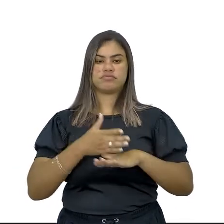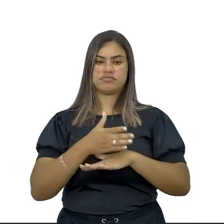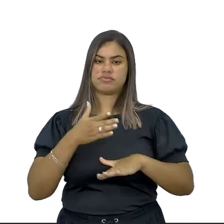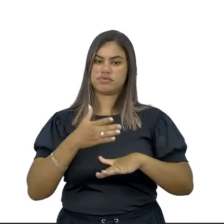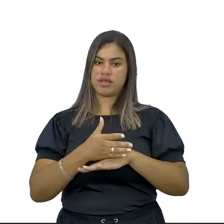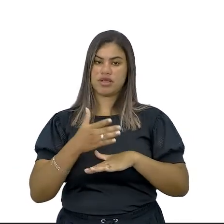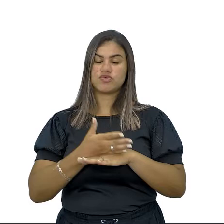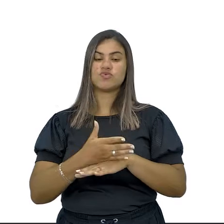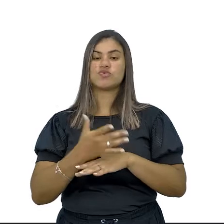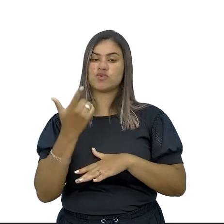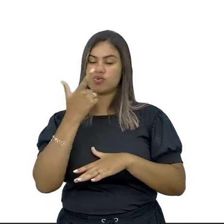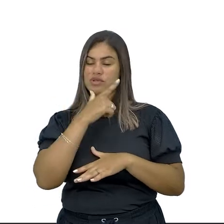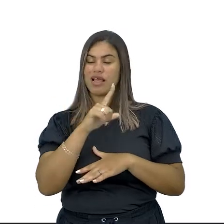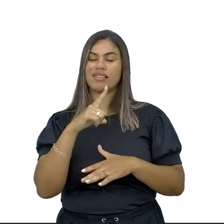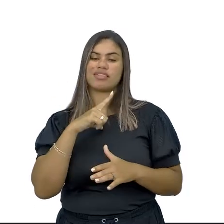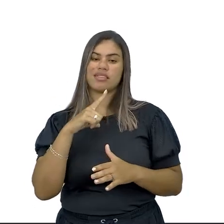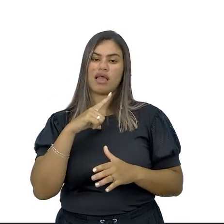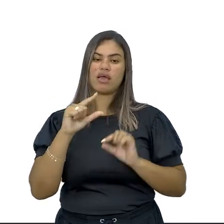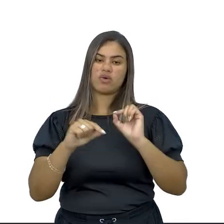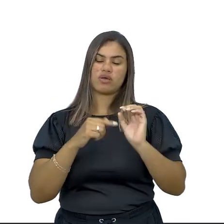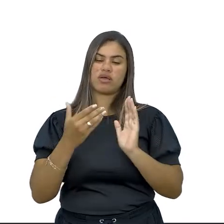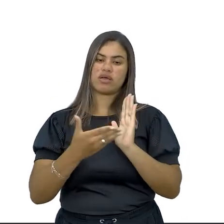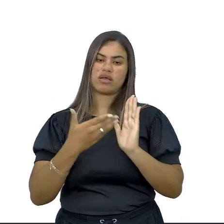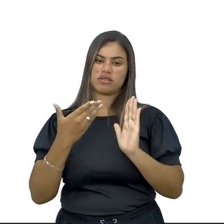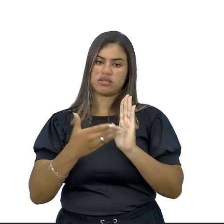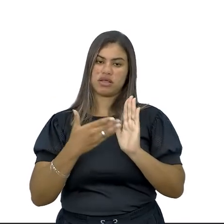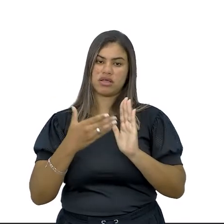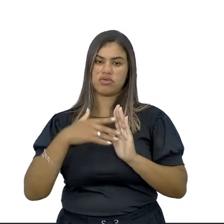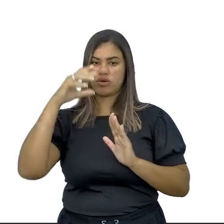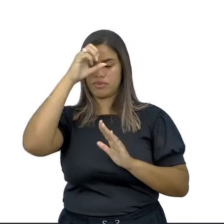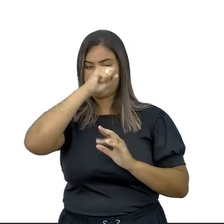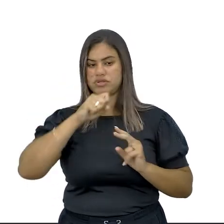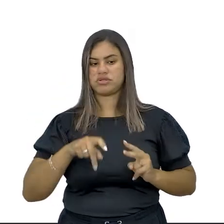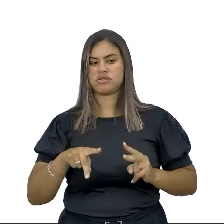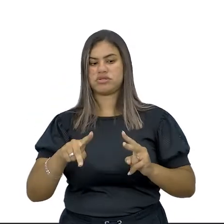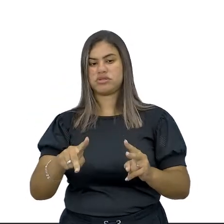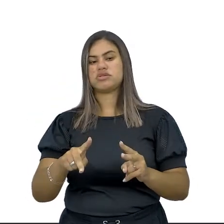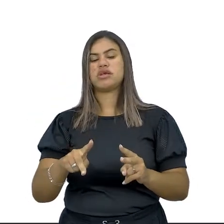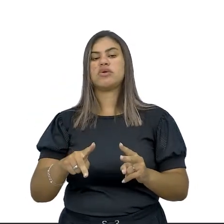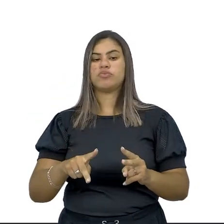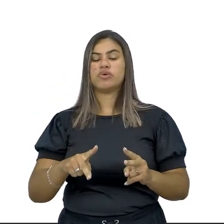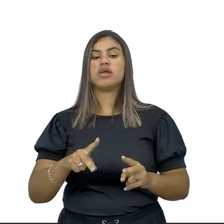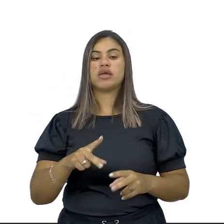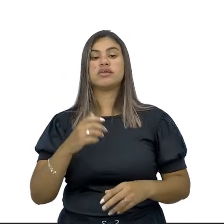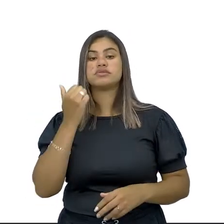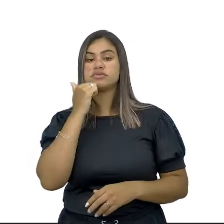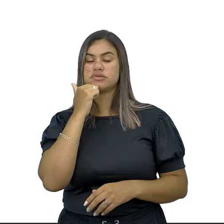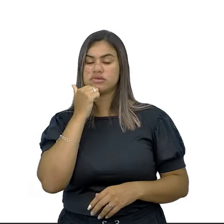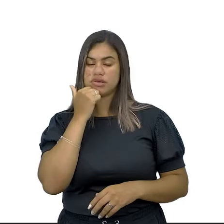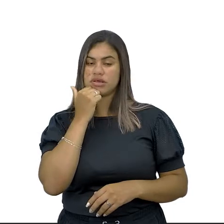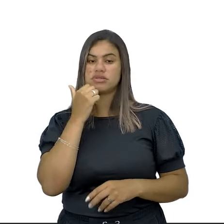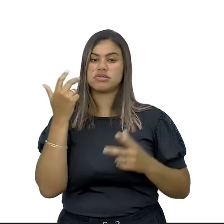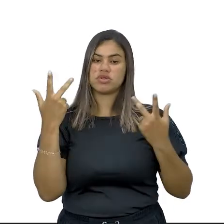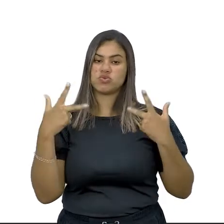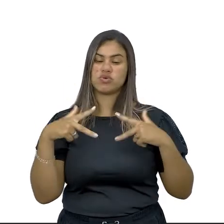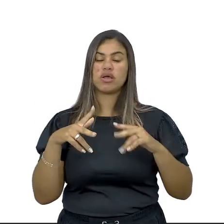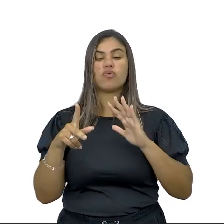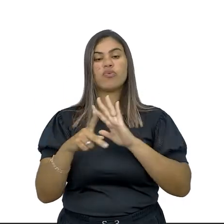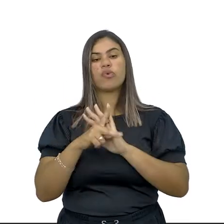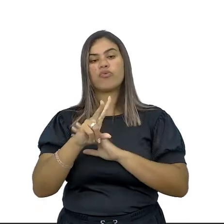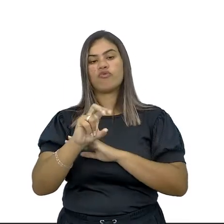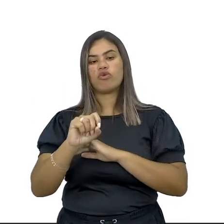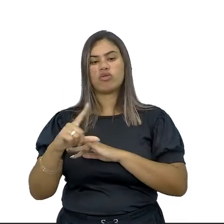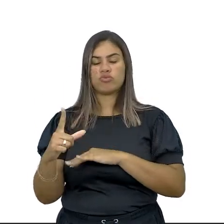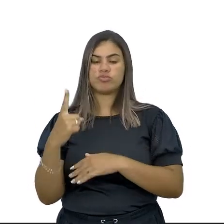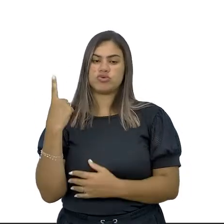caderno Aprender Sempre, de Ciências da Natureza, volume 1, do primeiro semestre. Porém, assim como no ano